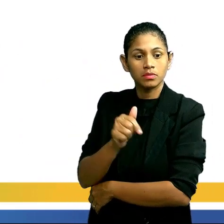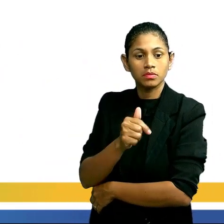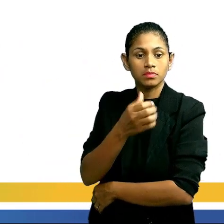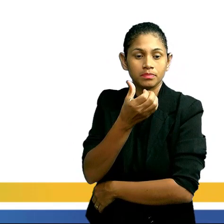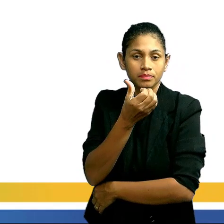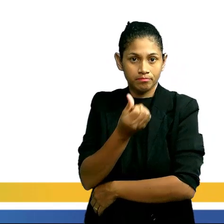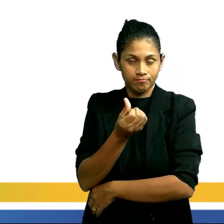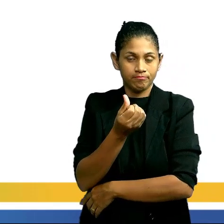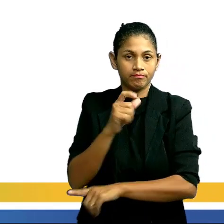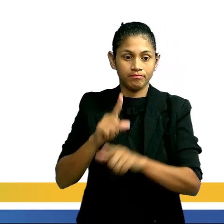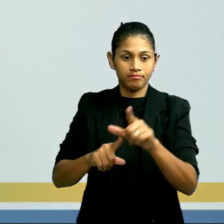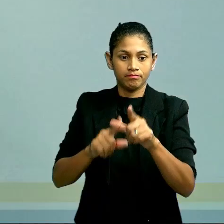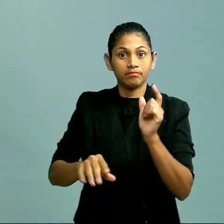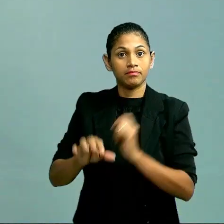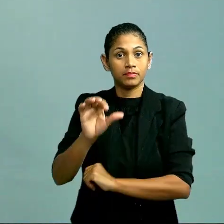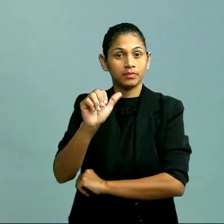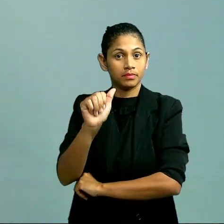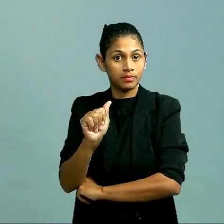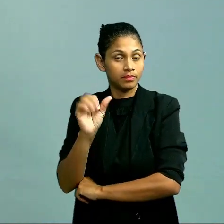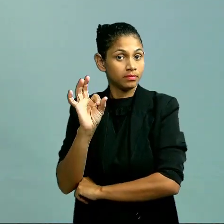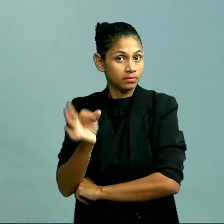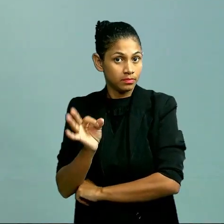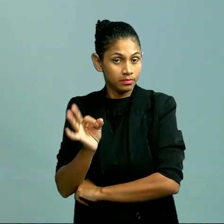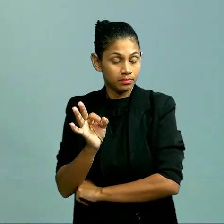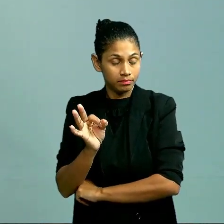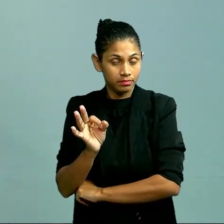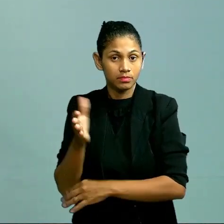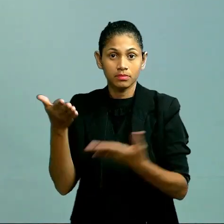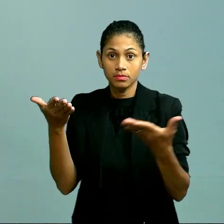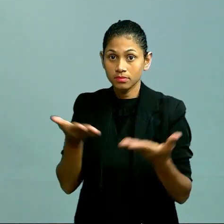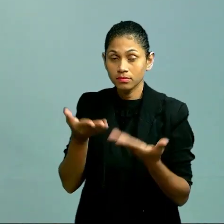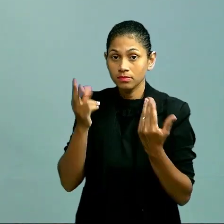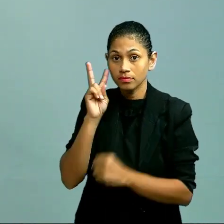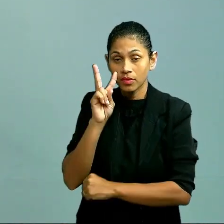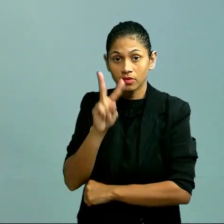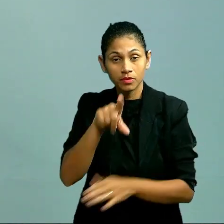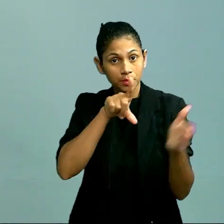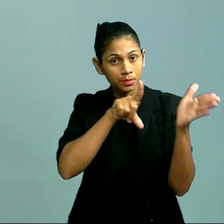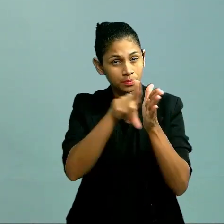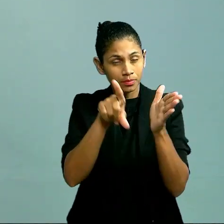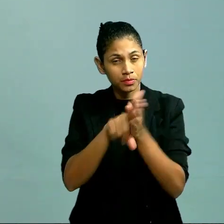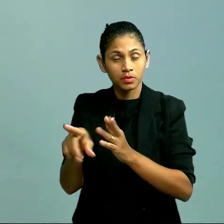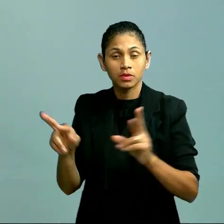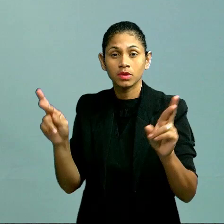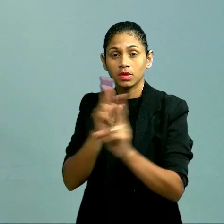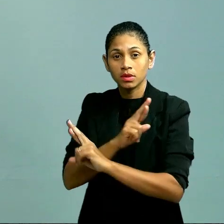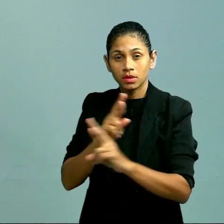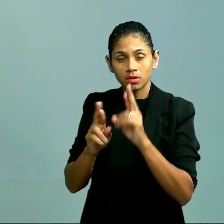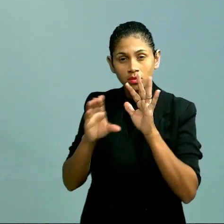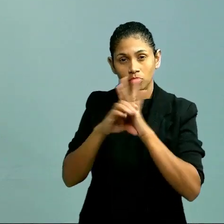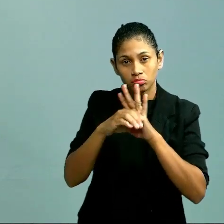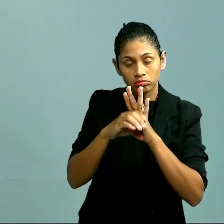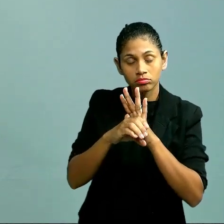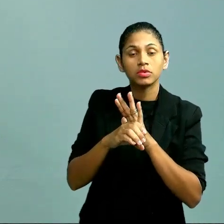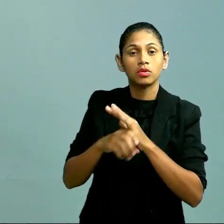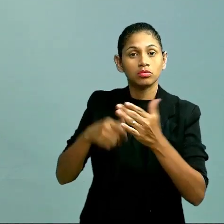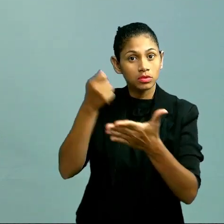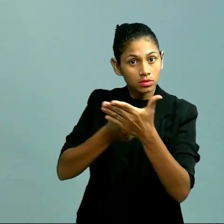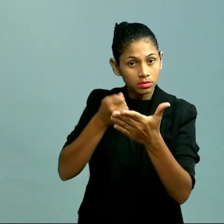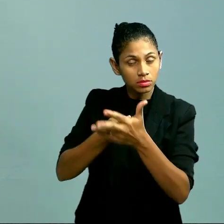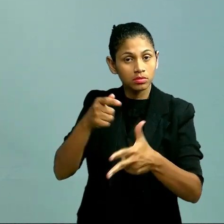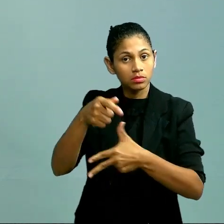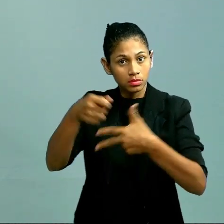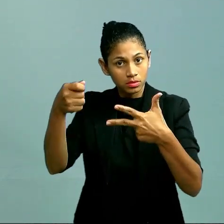alternativa A. Agora que você viu essas questões relacionadas a conteúdos que caem no Enem, que